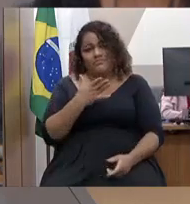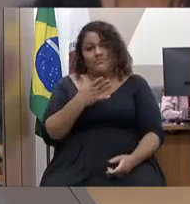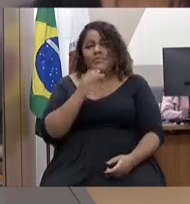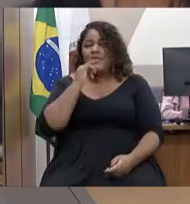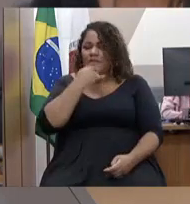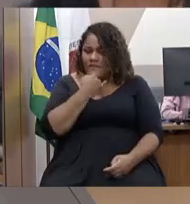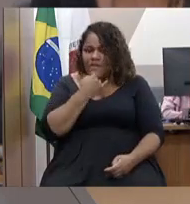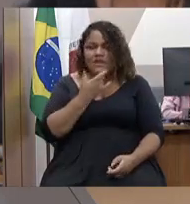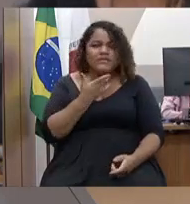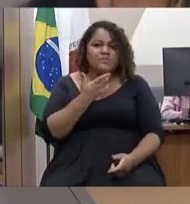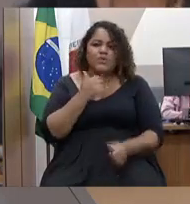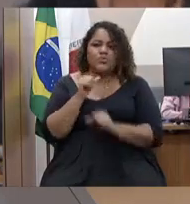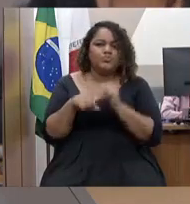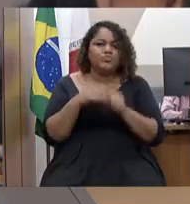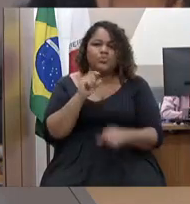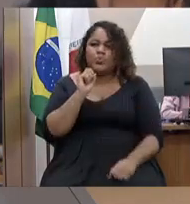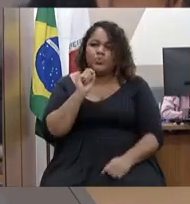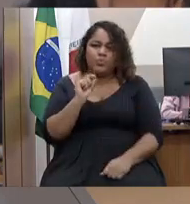né